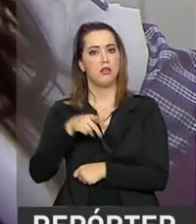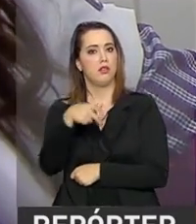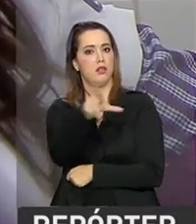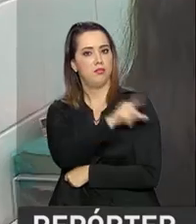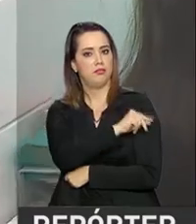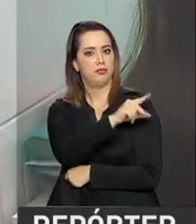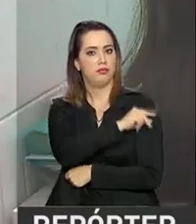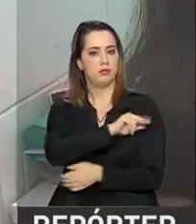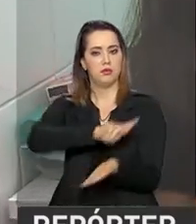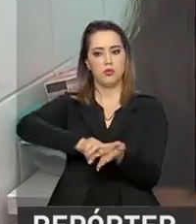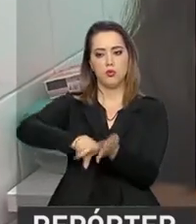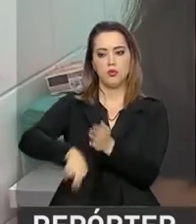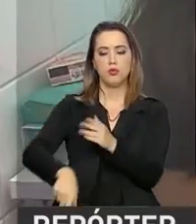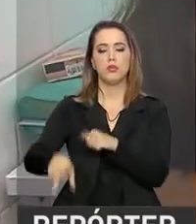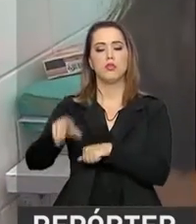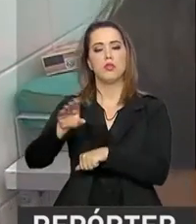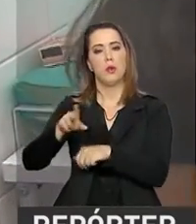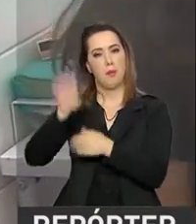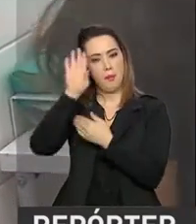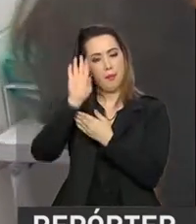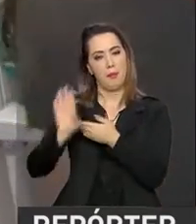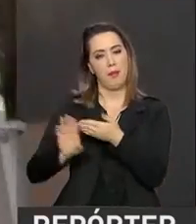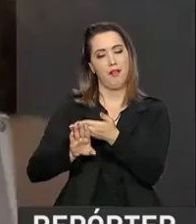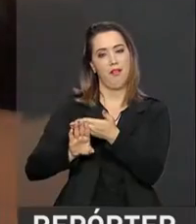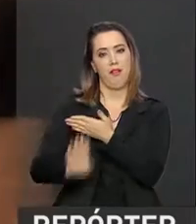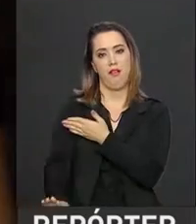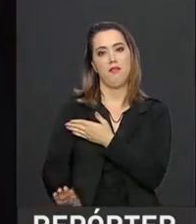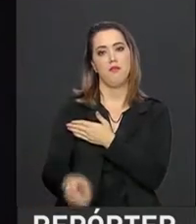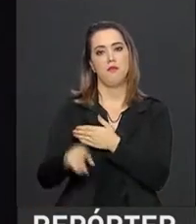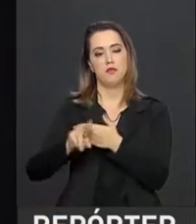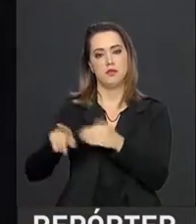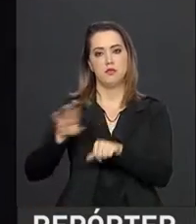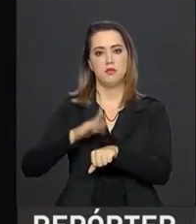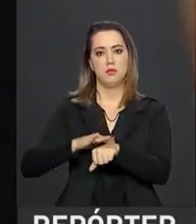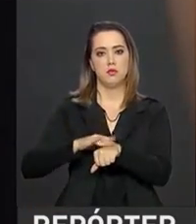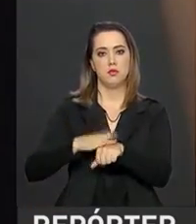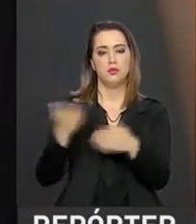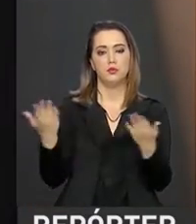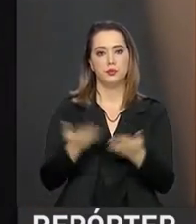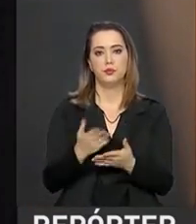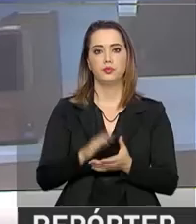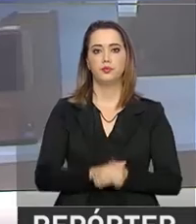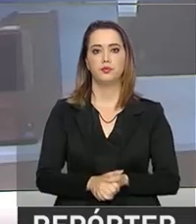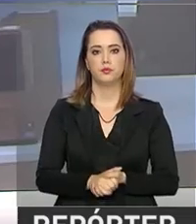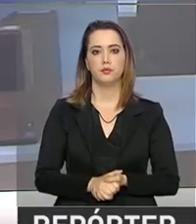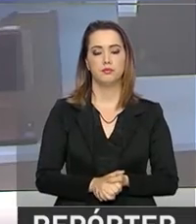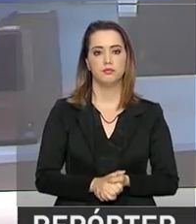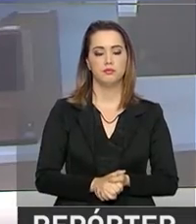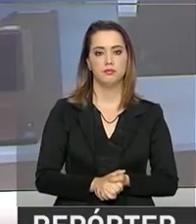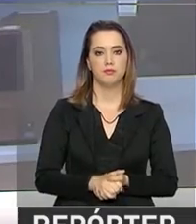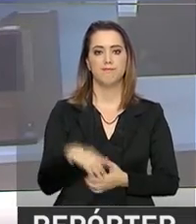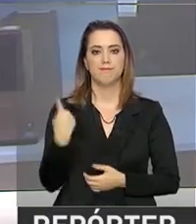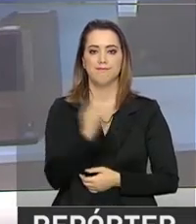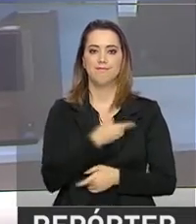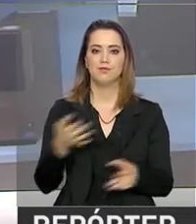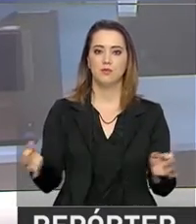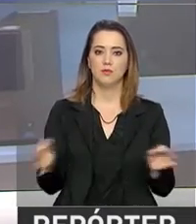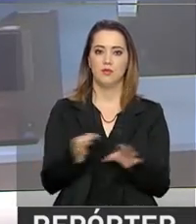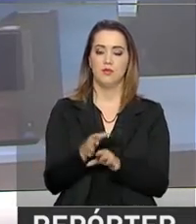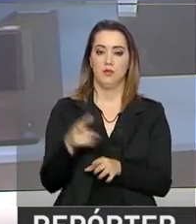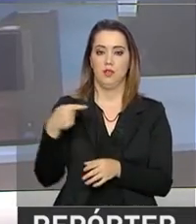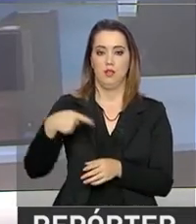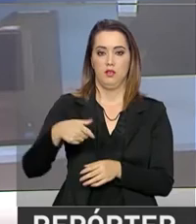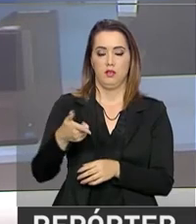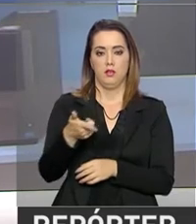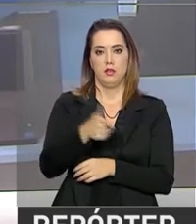no país são três milhões de doses contra o HPV e dois milhões e meio da Tríplice e e nós ficamos por